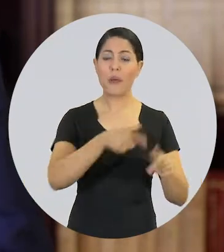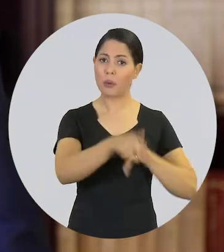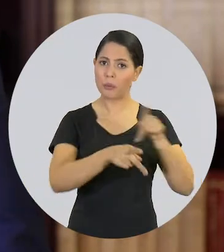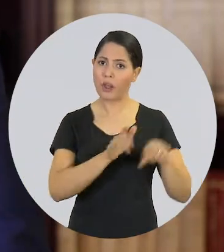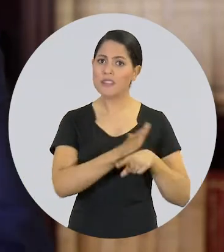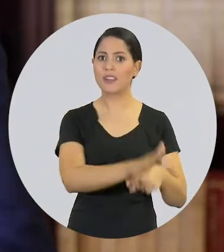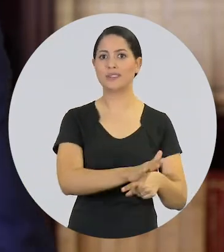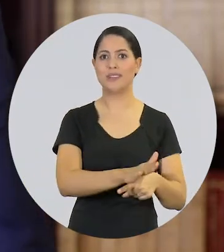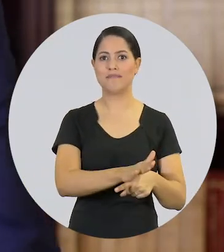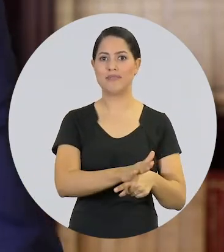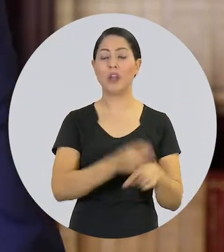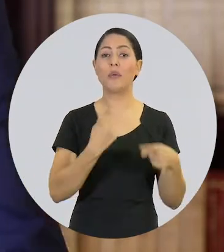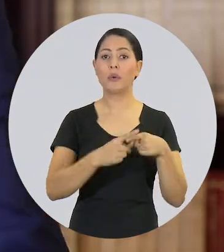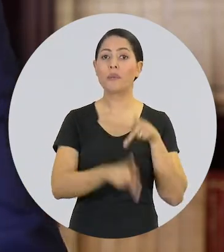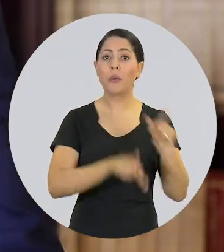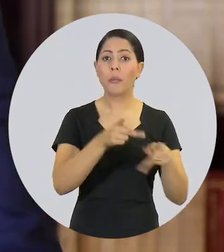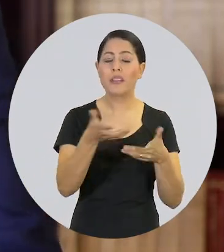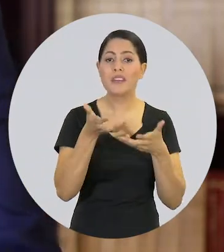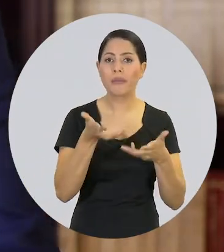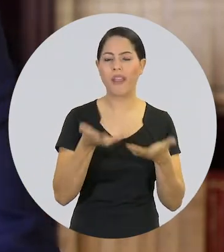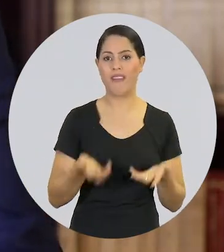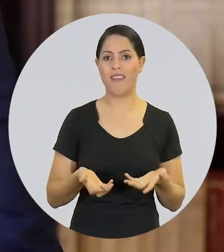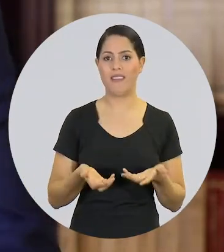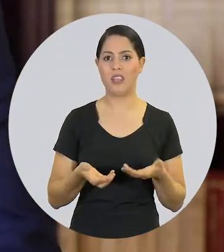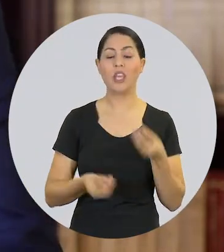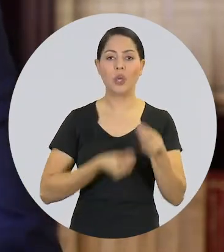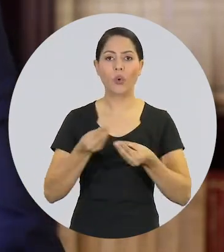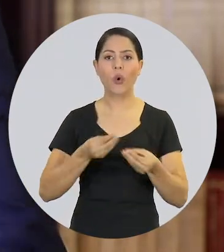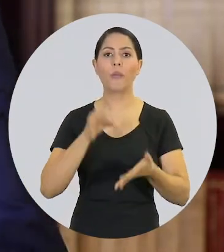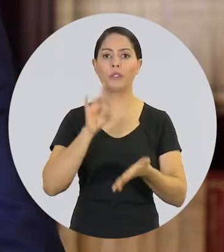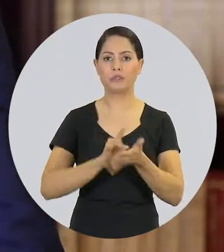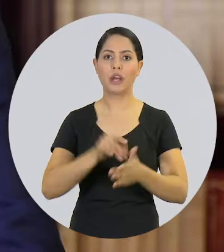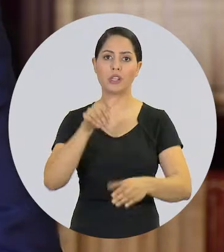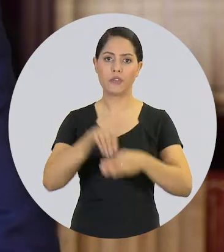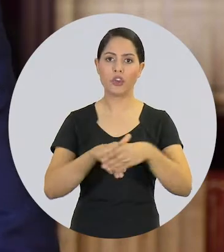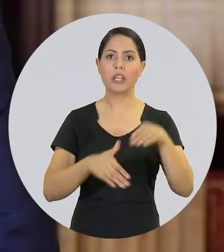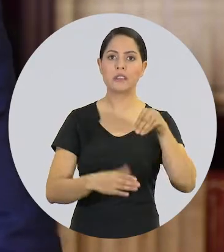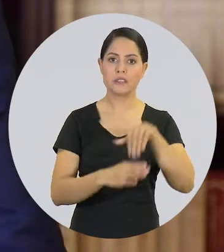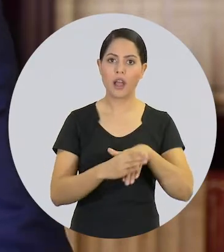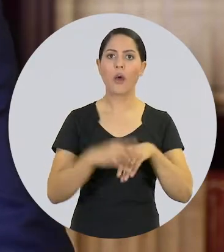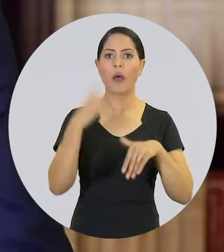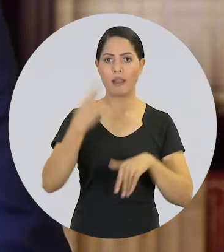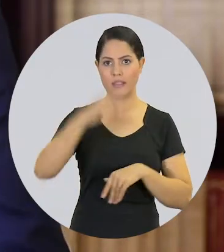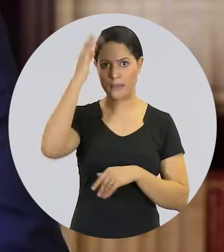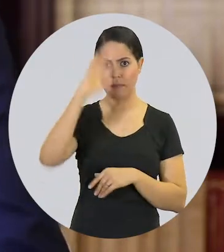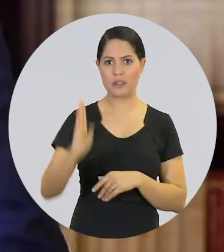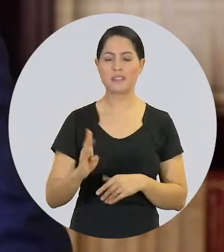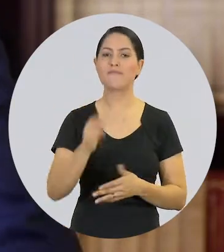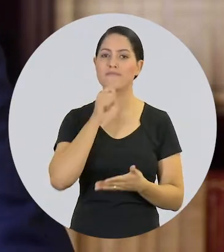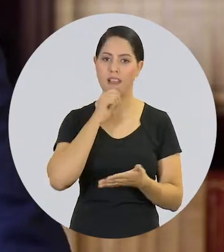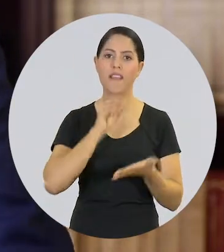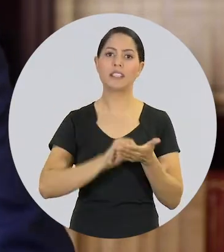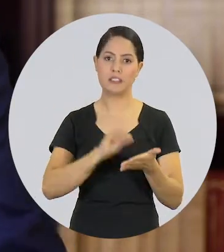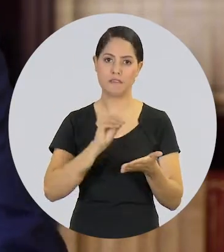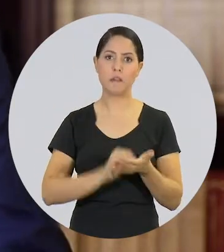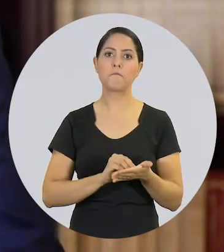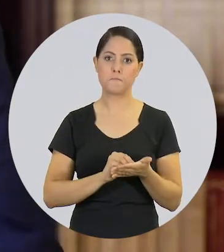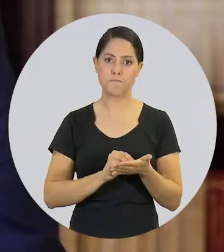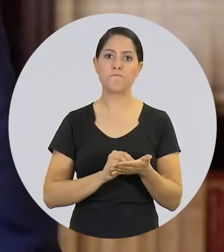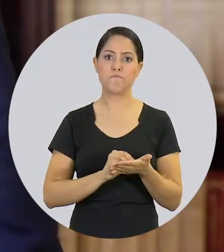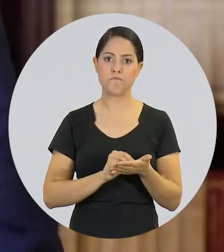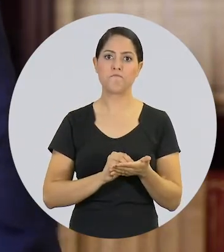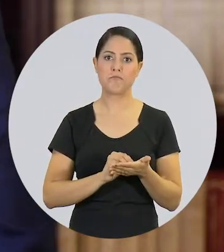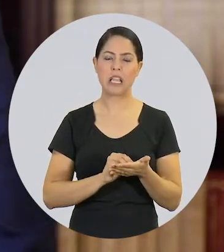a sociedade busca. E talvez a forma como as eleições são feitas no Brasil ainda desvirtua